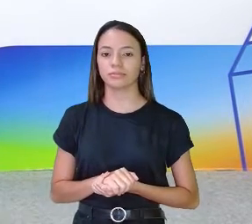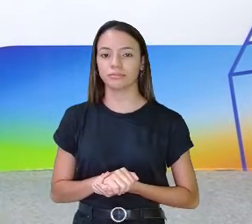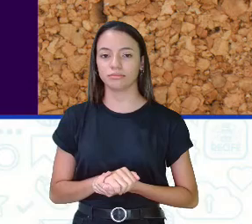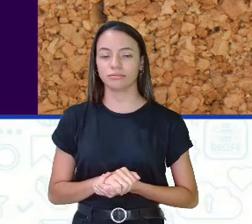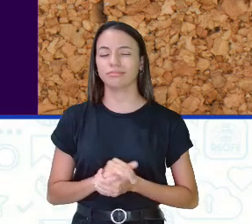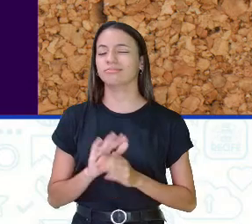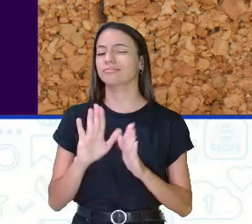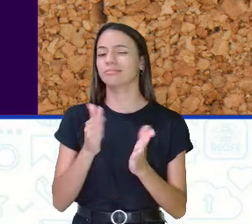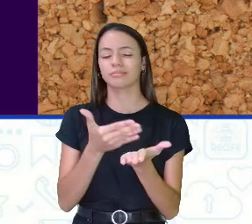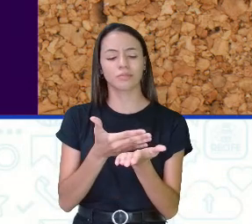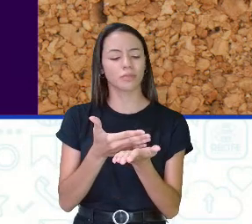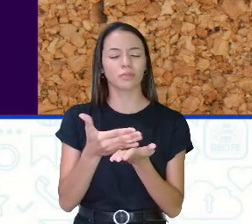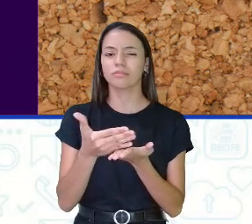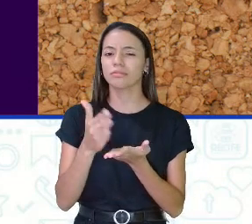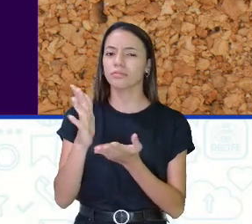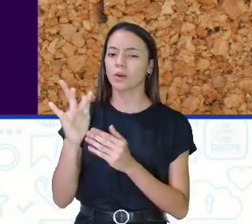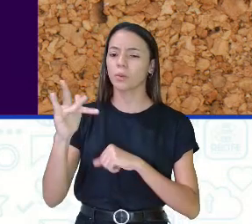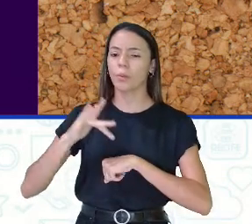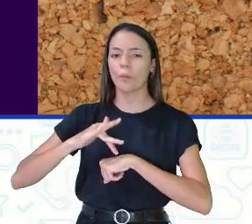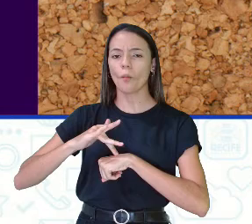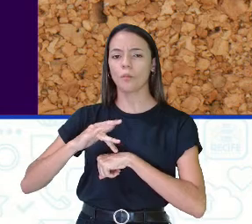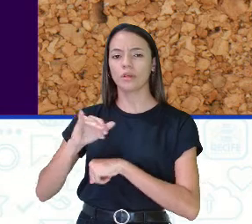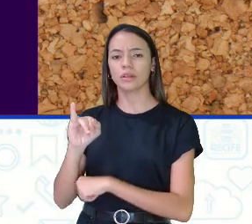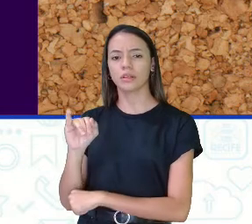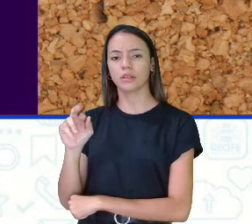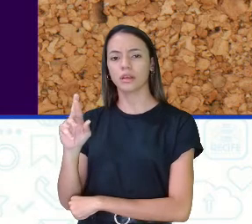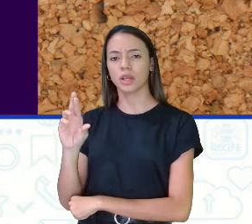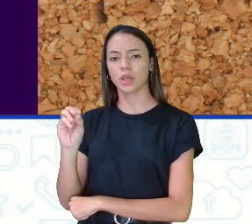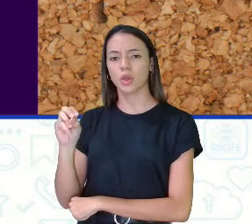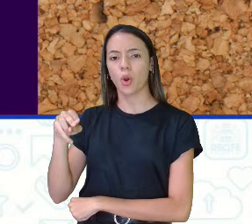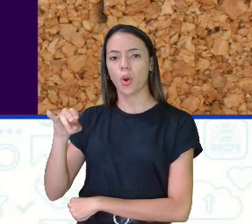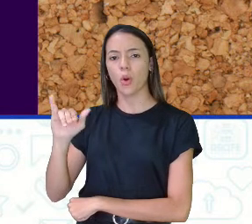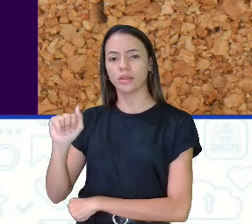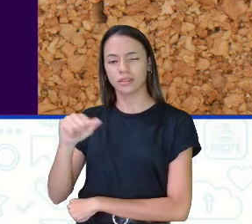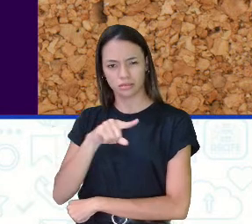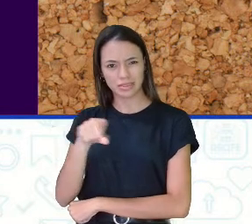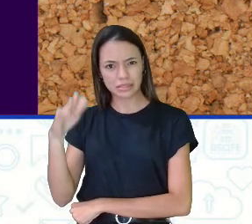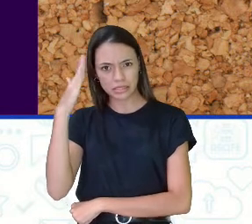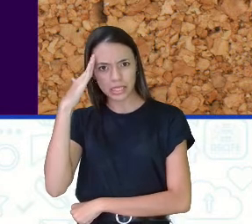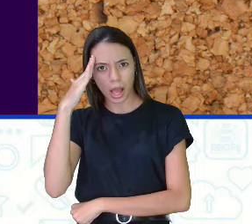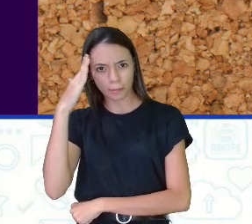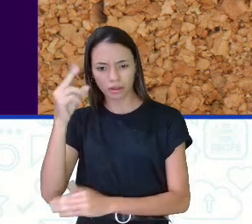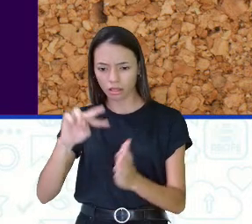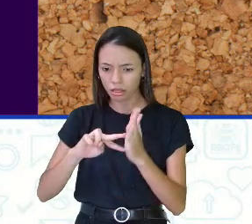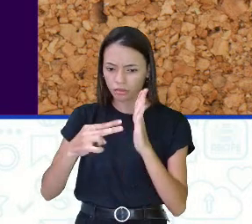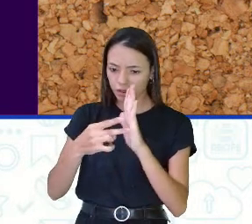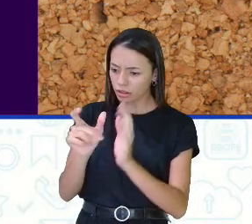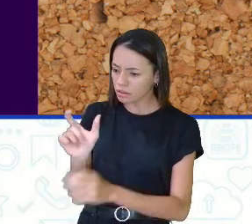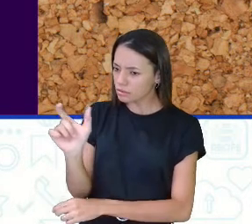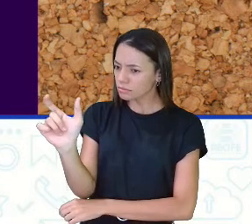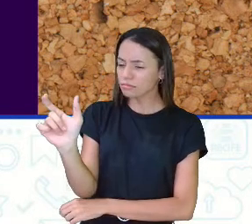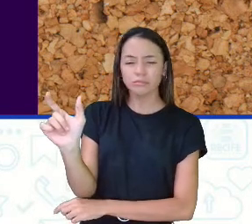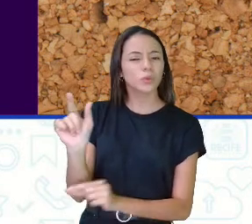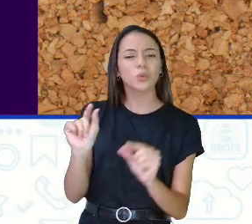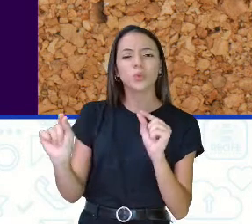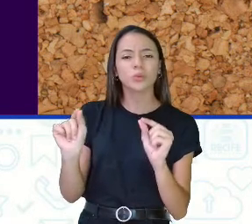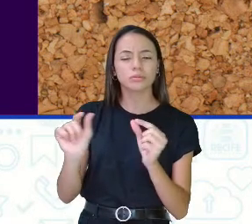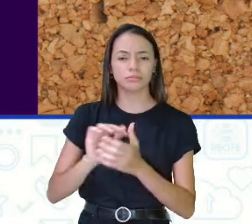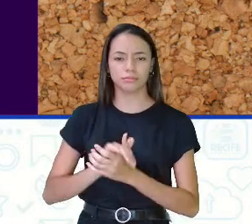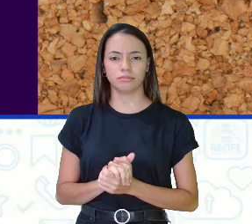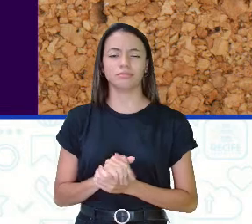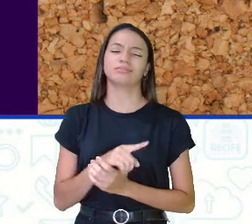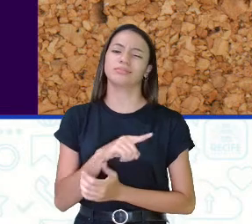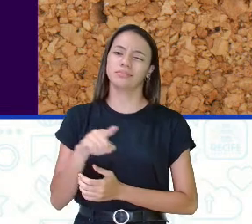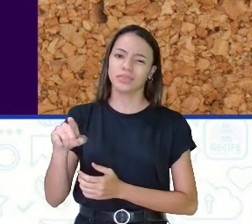Mas para começar, o que é ironia? Vocês sabem o que é ironia? Provavelmente vocês já